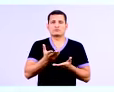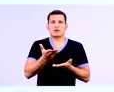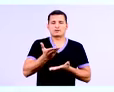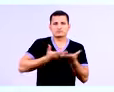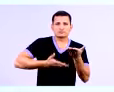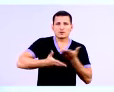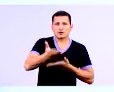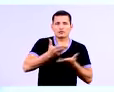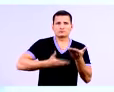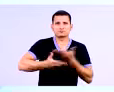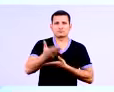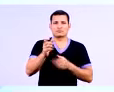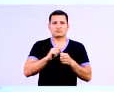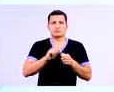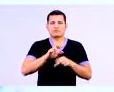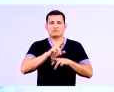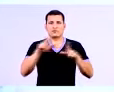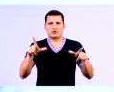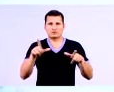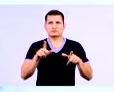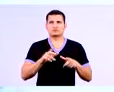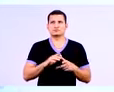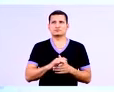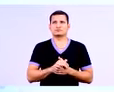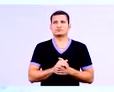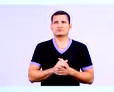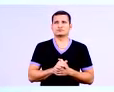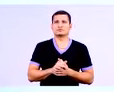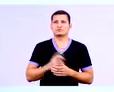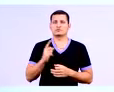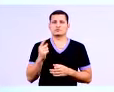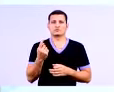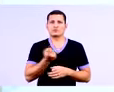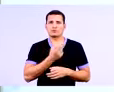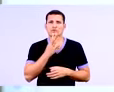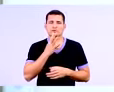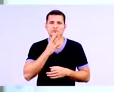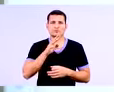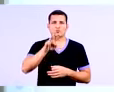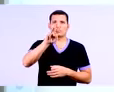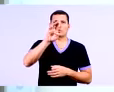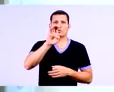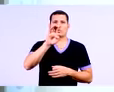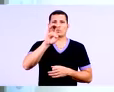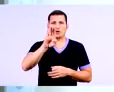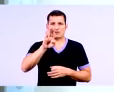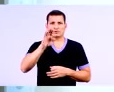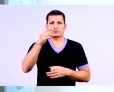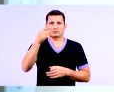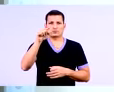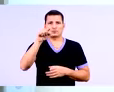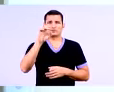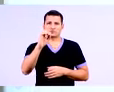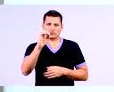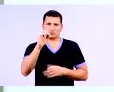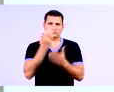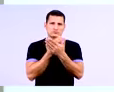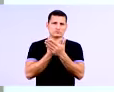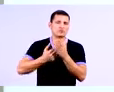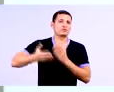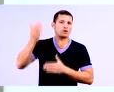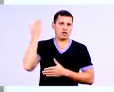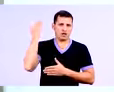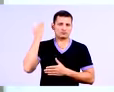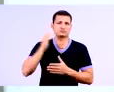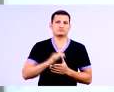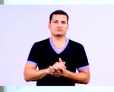toda a diferença no que nós conhecemos como a Web 2.0, que nós estudamos na última aula.